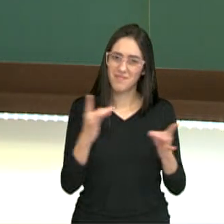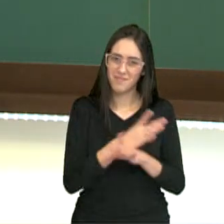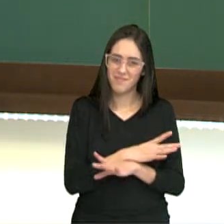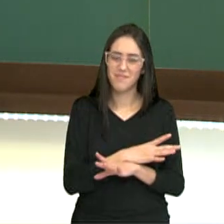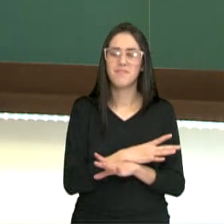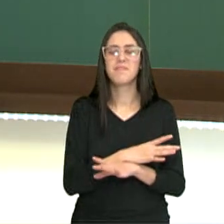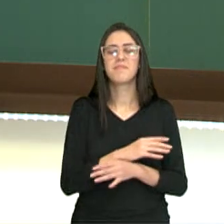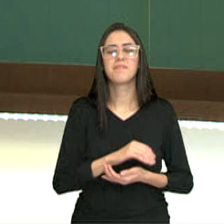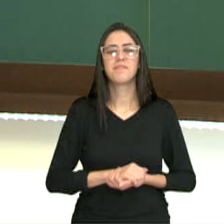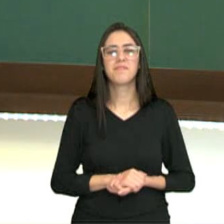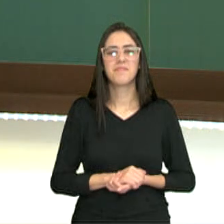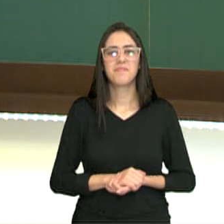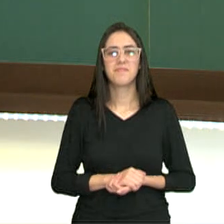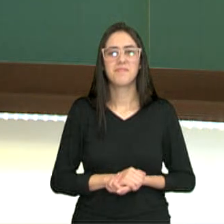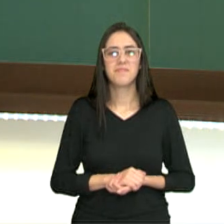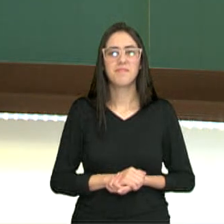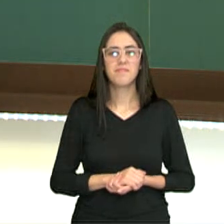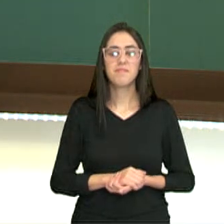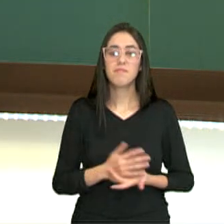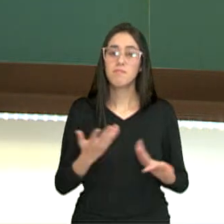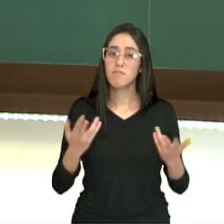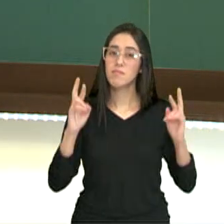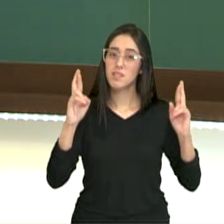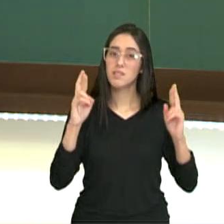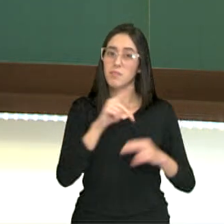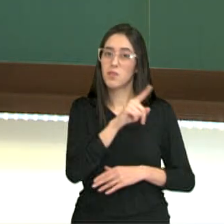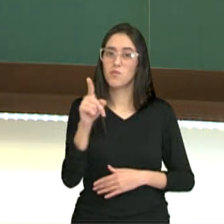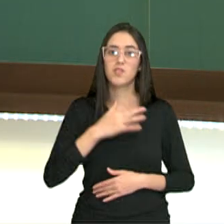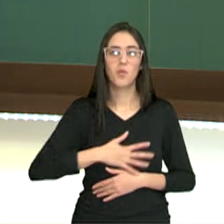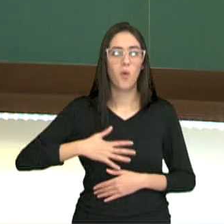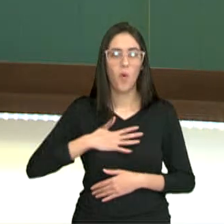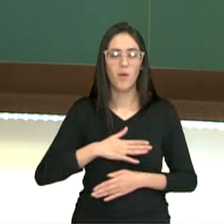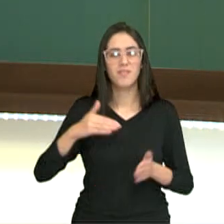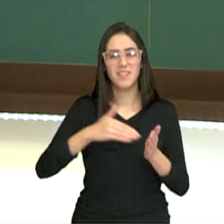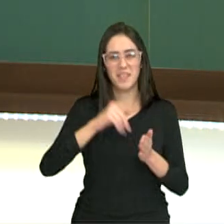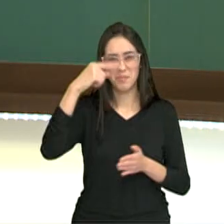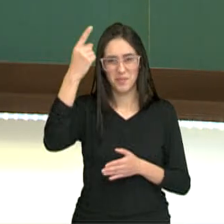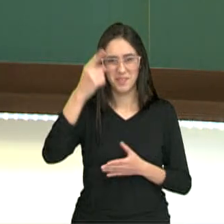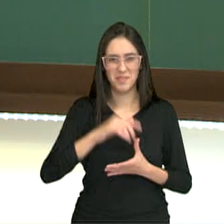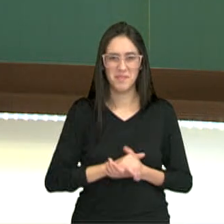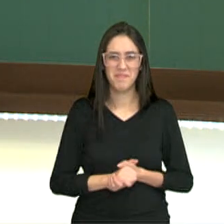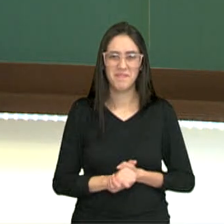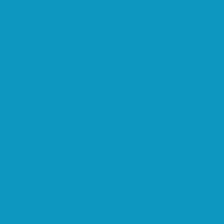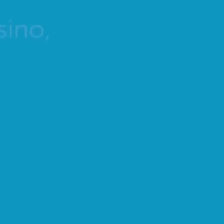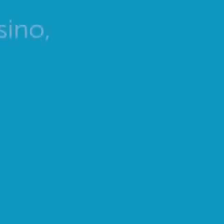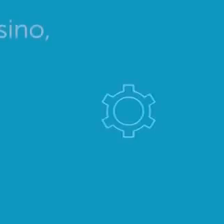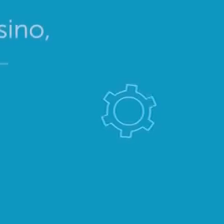encerramos mais uma aula de Educação Física. Eu espero que vocês tenham gostado e até breve.